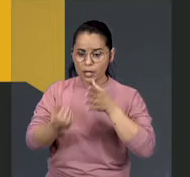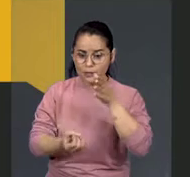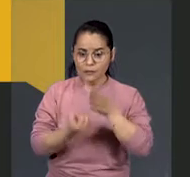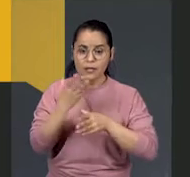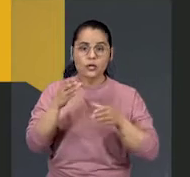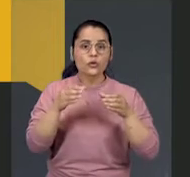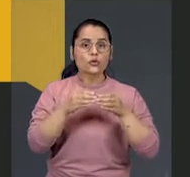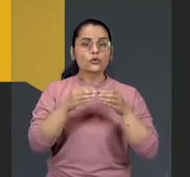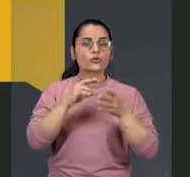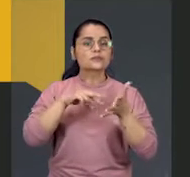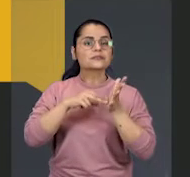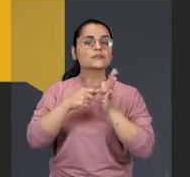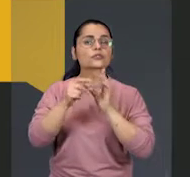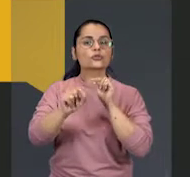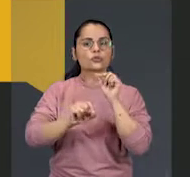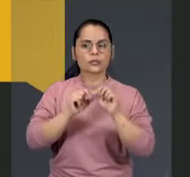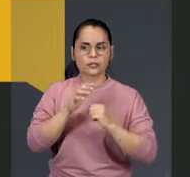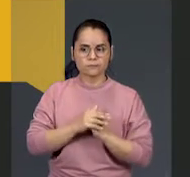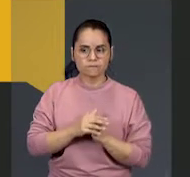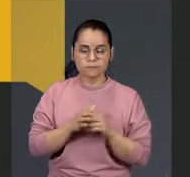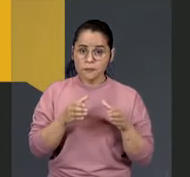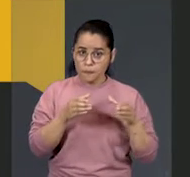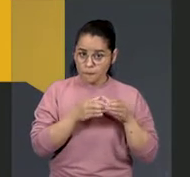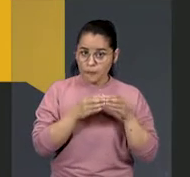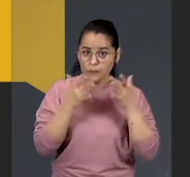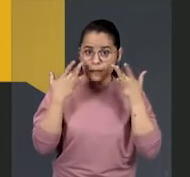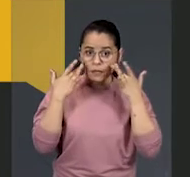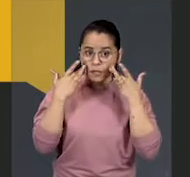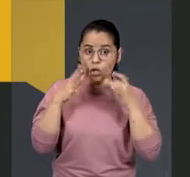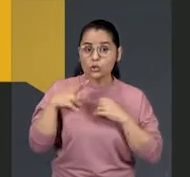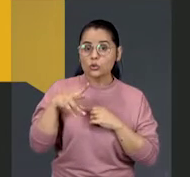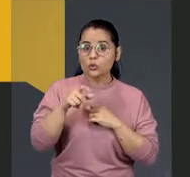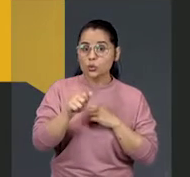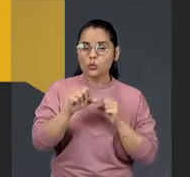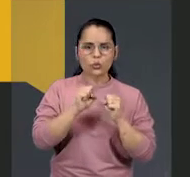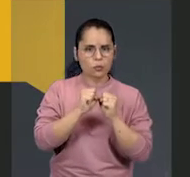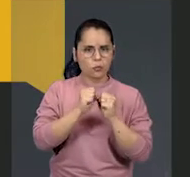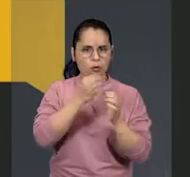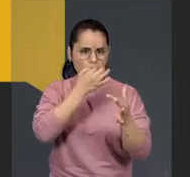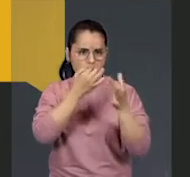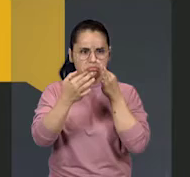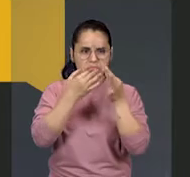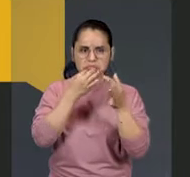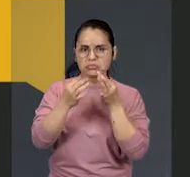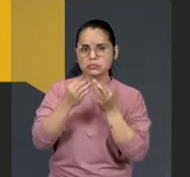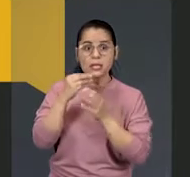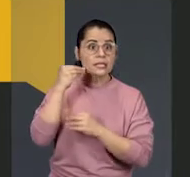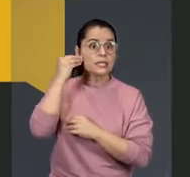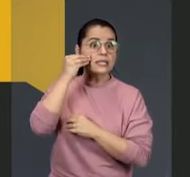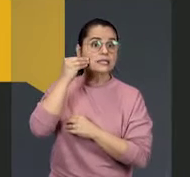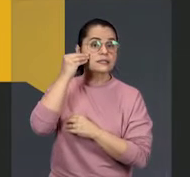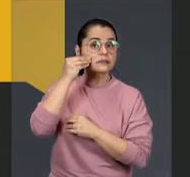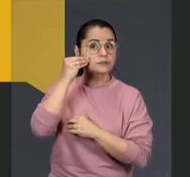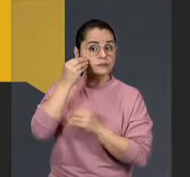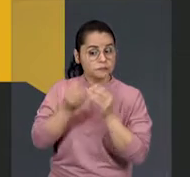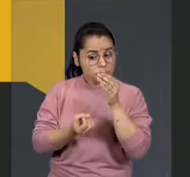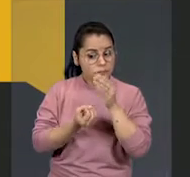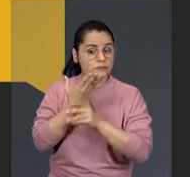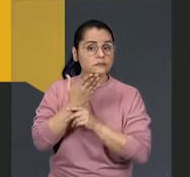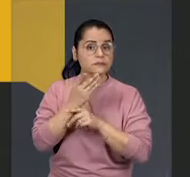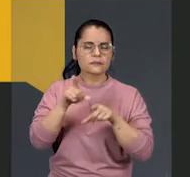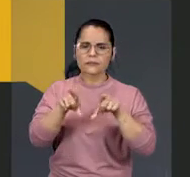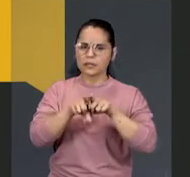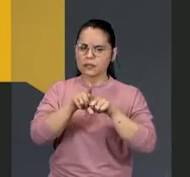coletiva significa que, no grupo teatral, todos podem opinar, experimentar, criar